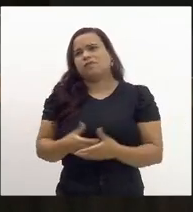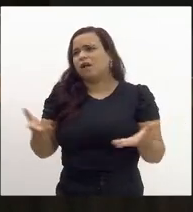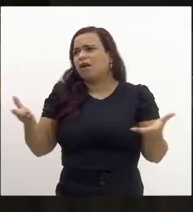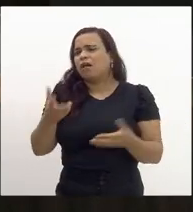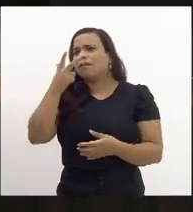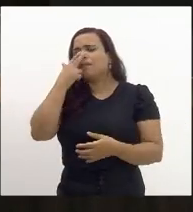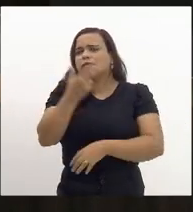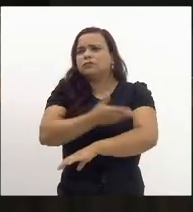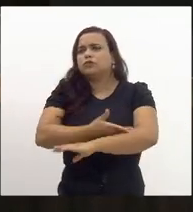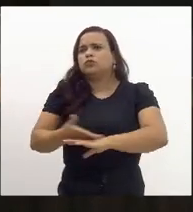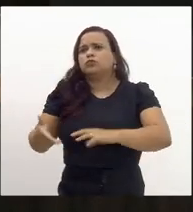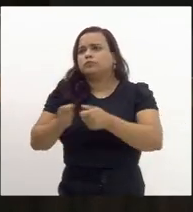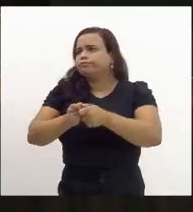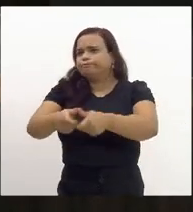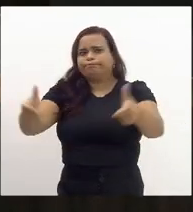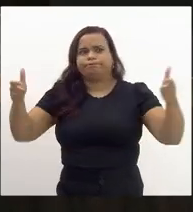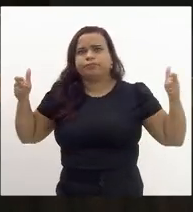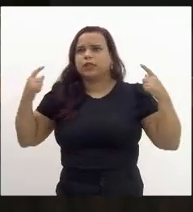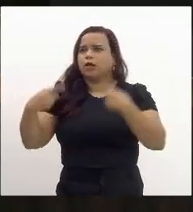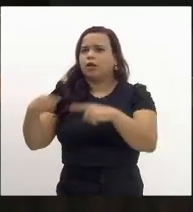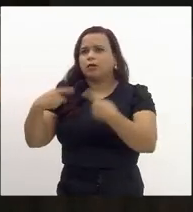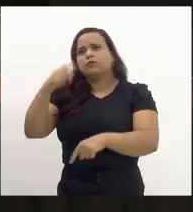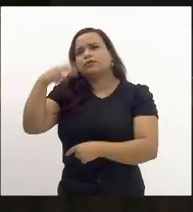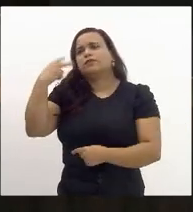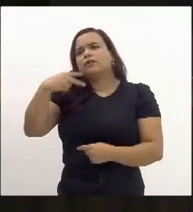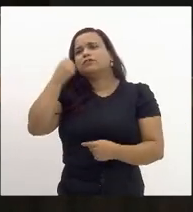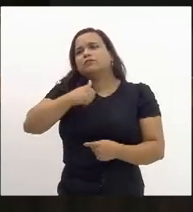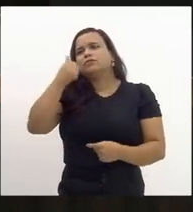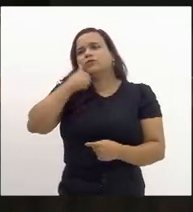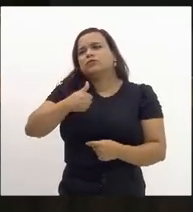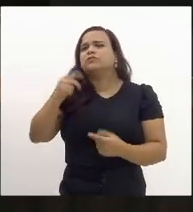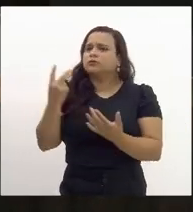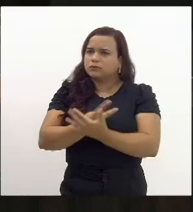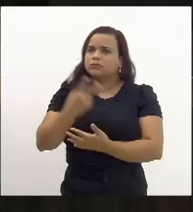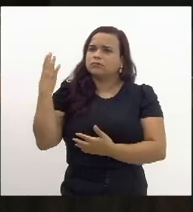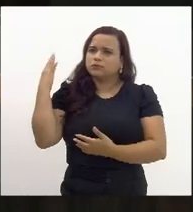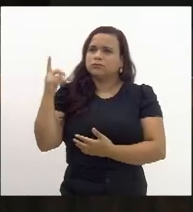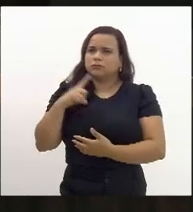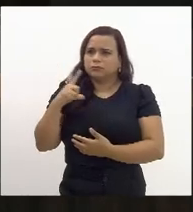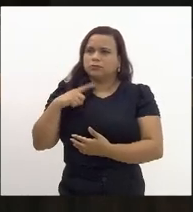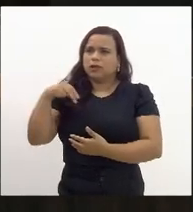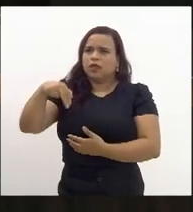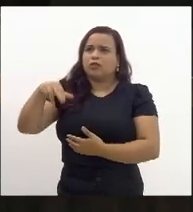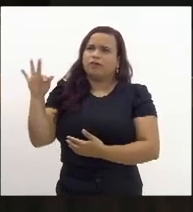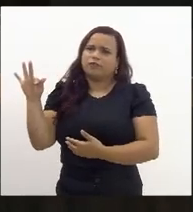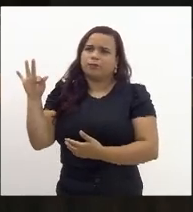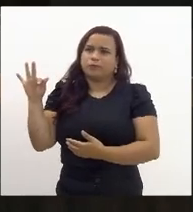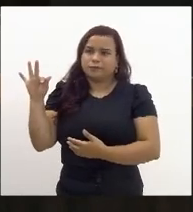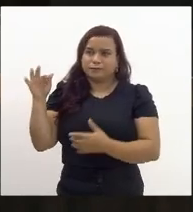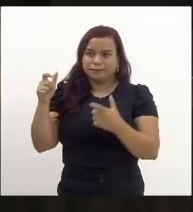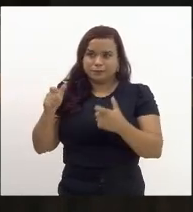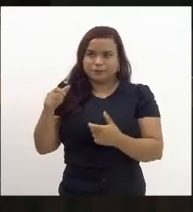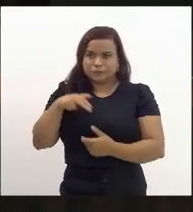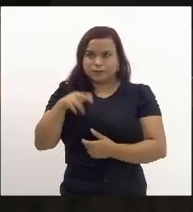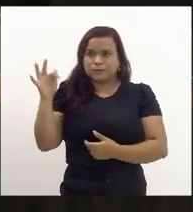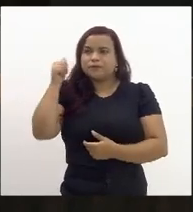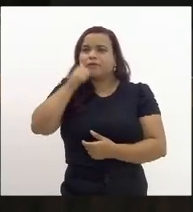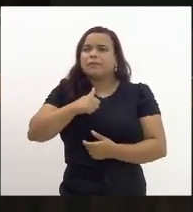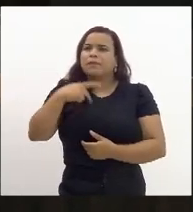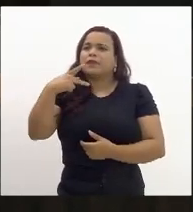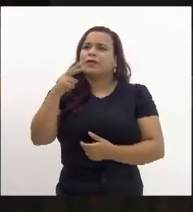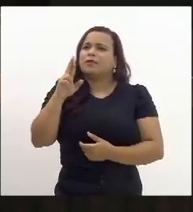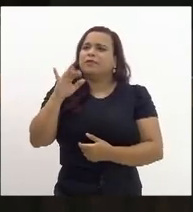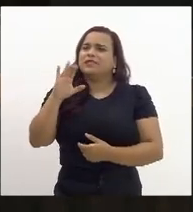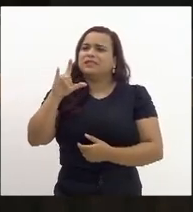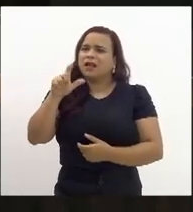moda caçar as vereadoras, né? Tivemos o caso agora também em Nova Friburgo, da Priscila Pita,